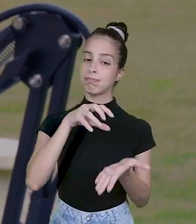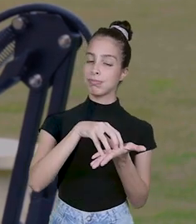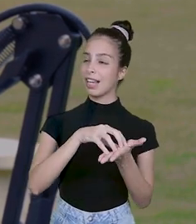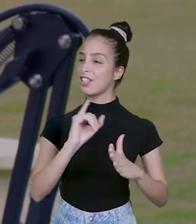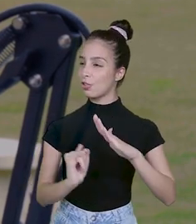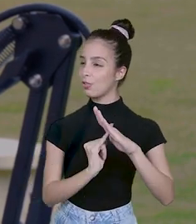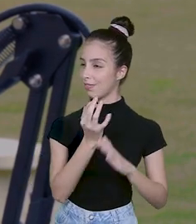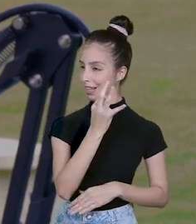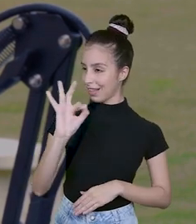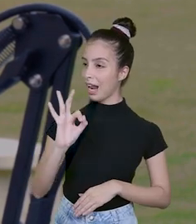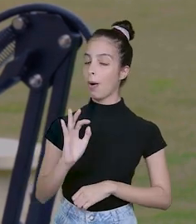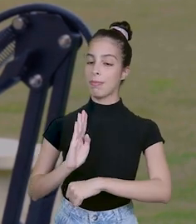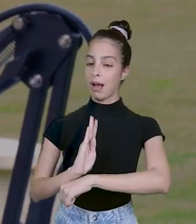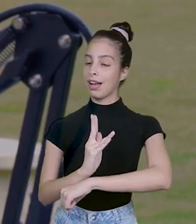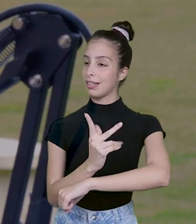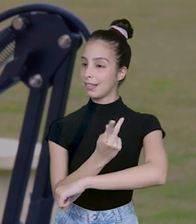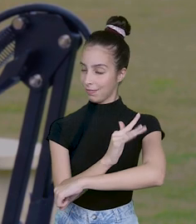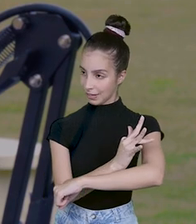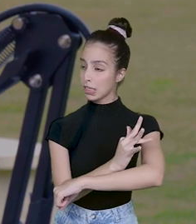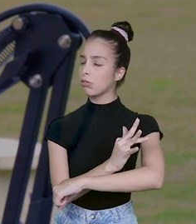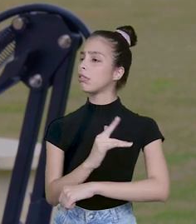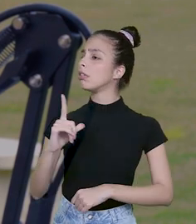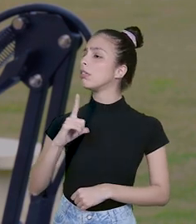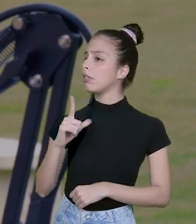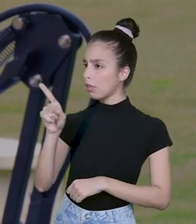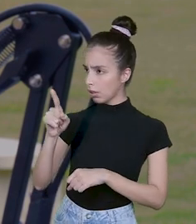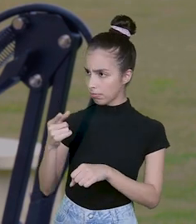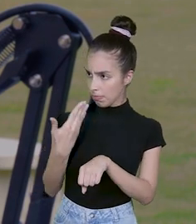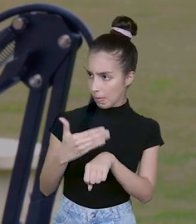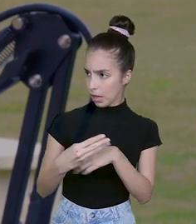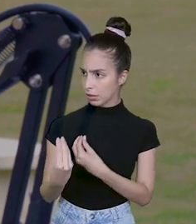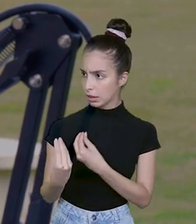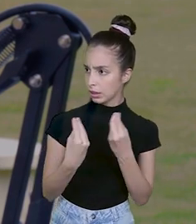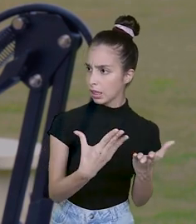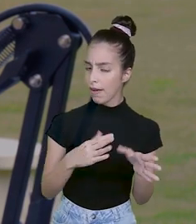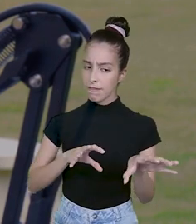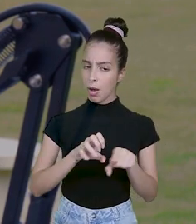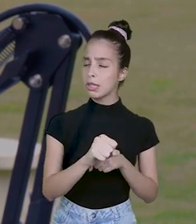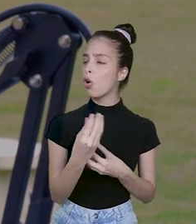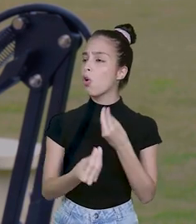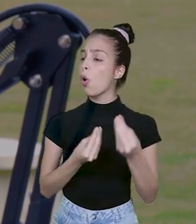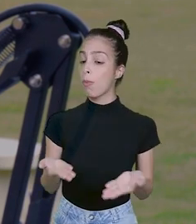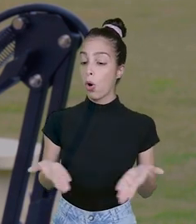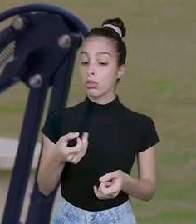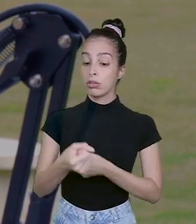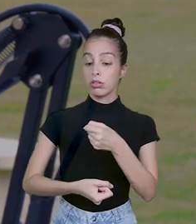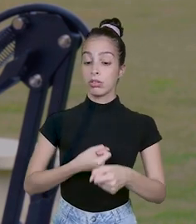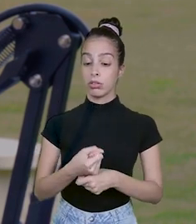Francisco André setores que são treinados por você qual qual tá sendo aplicabilidade hoje 2024